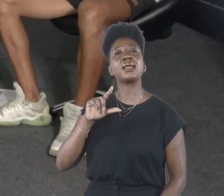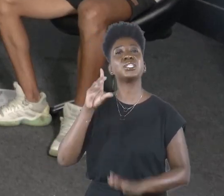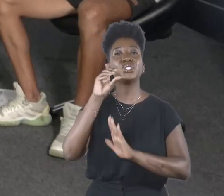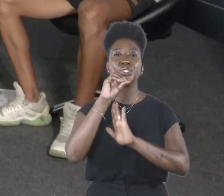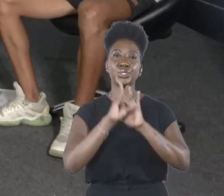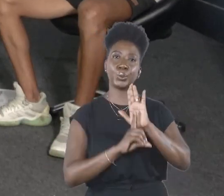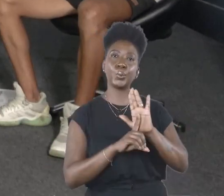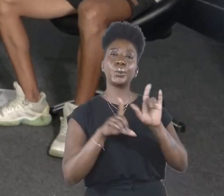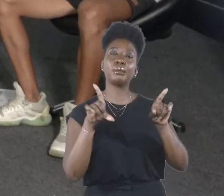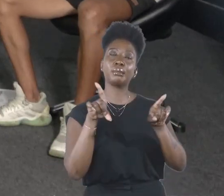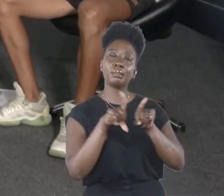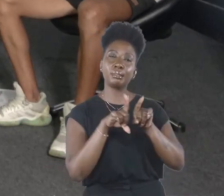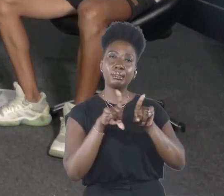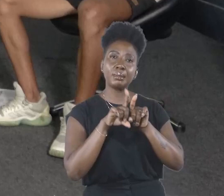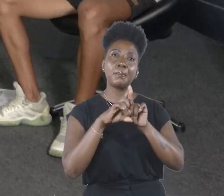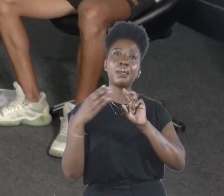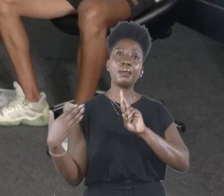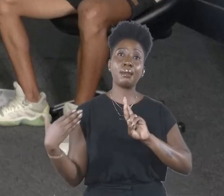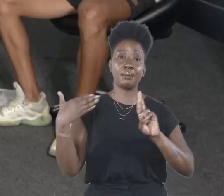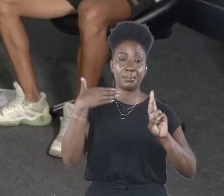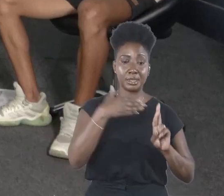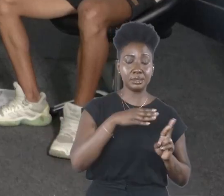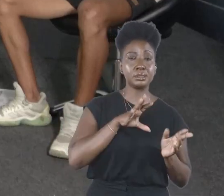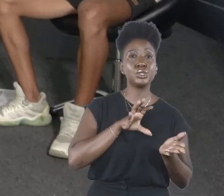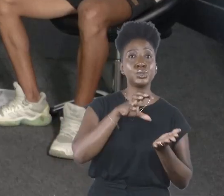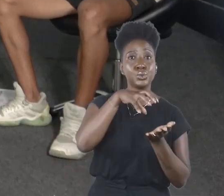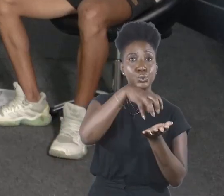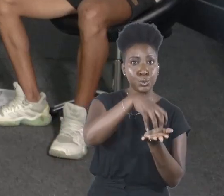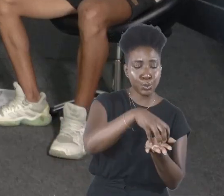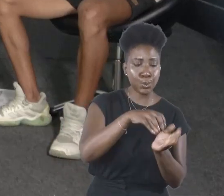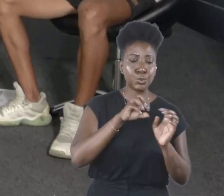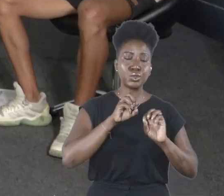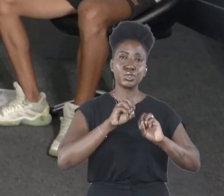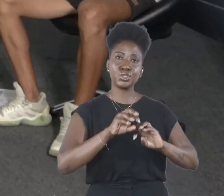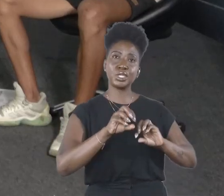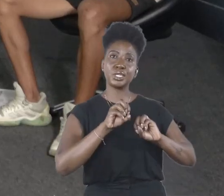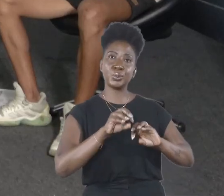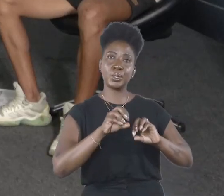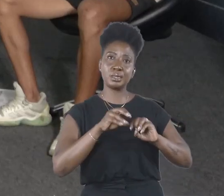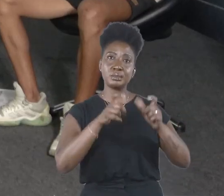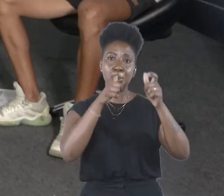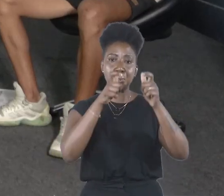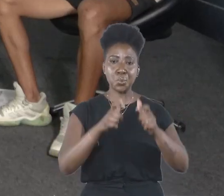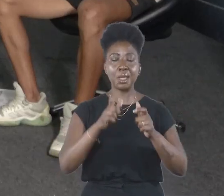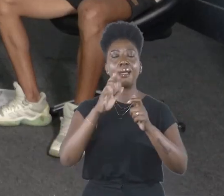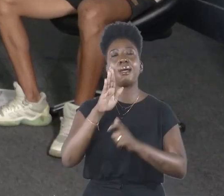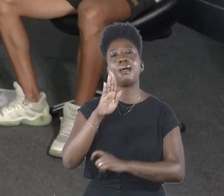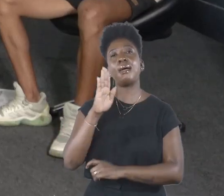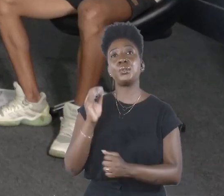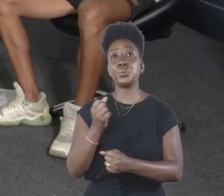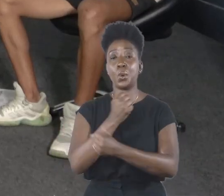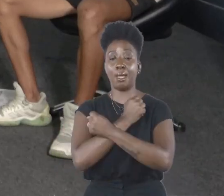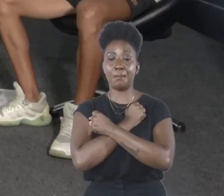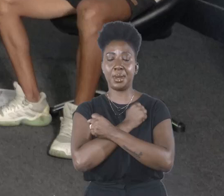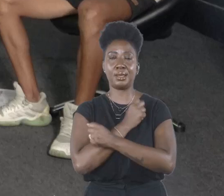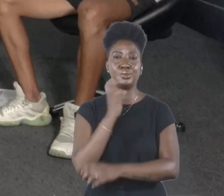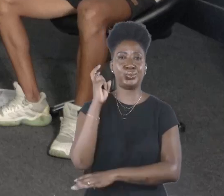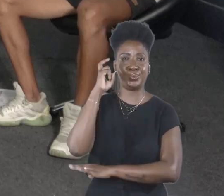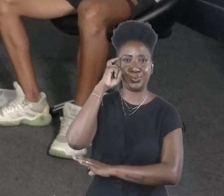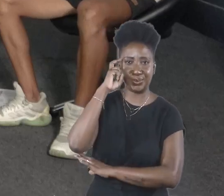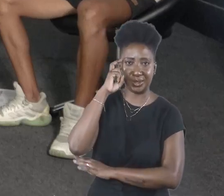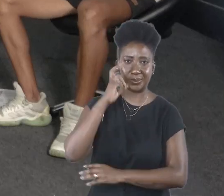é diretora e representante do Núcleo de Educação e Cultura na Abraço Cultural. Seja